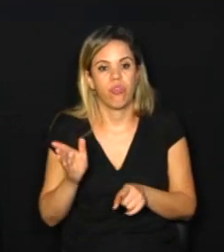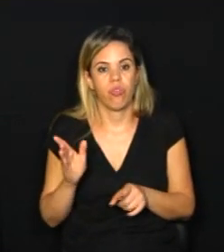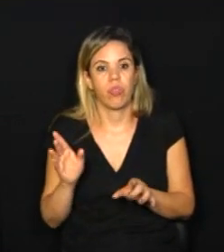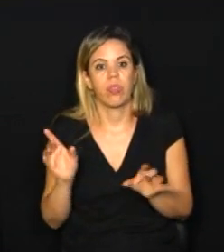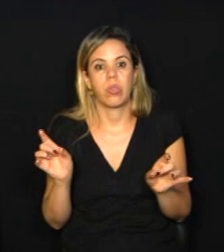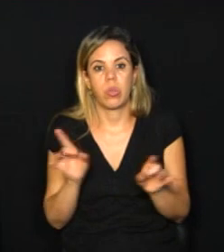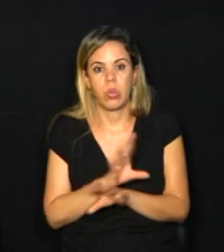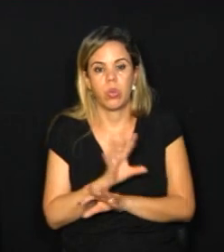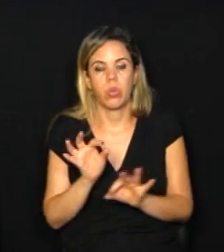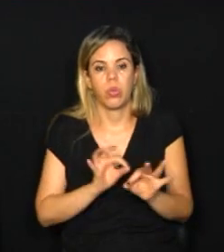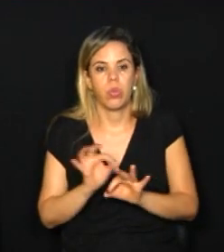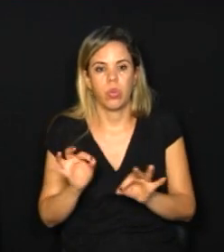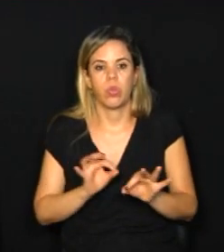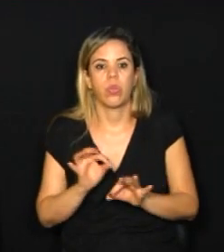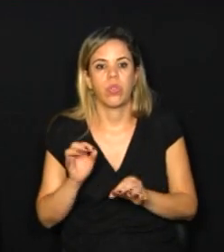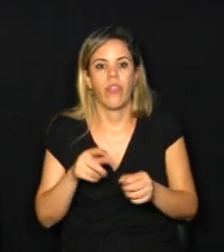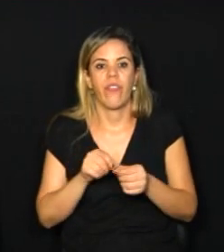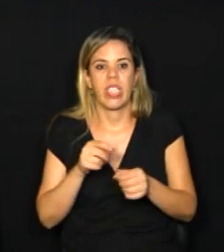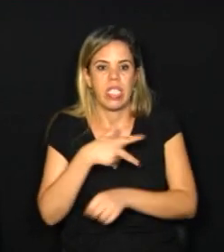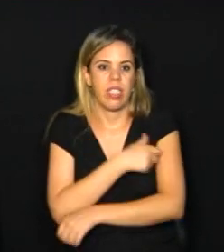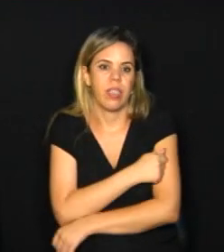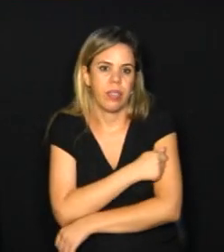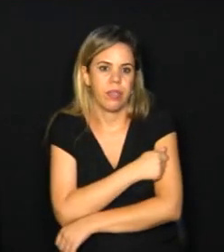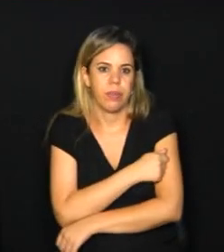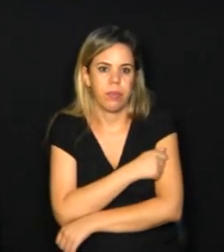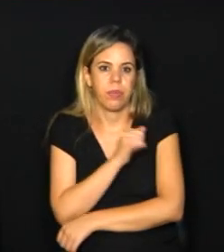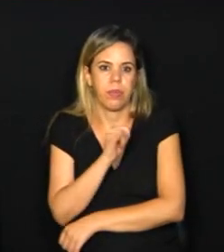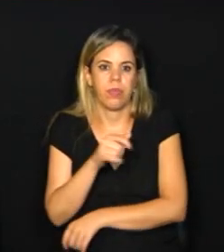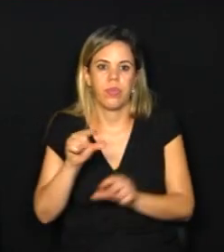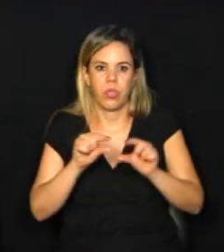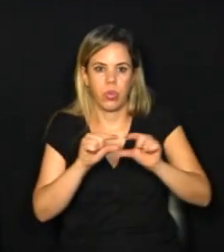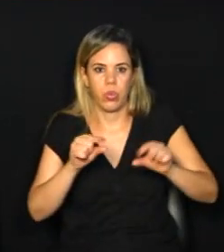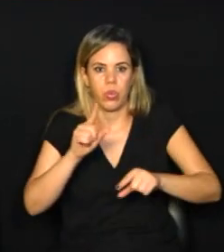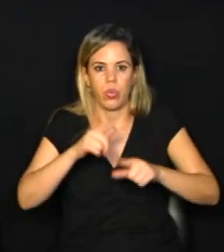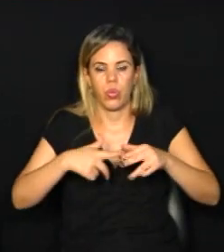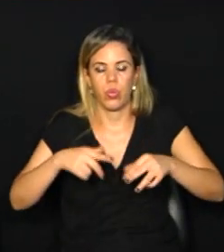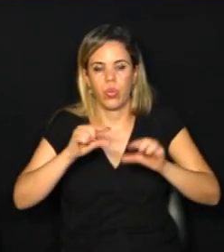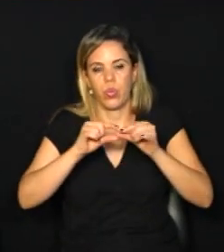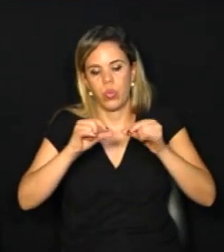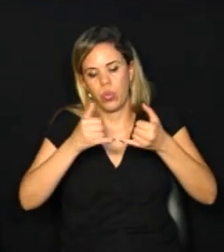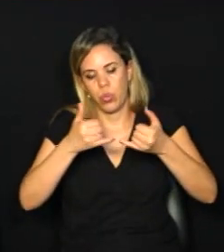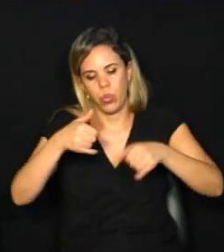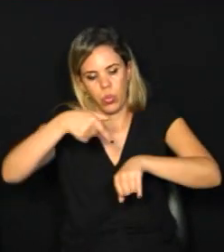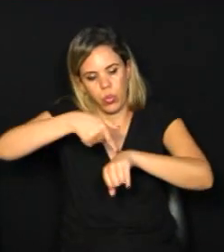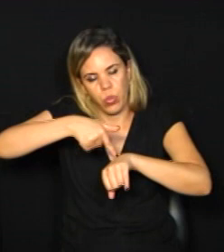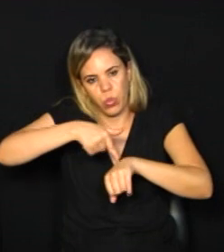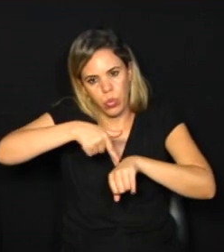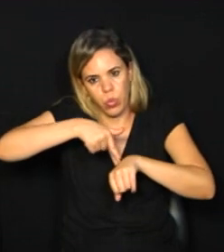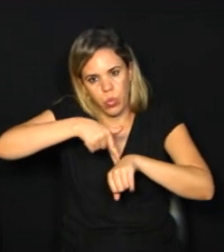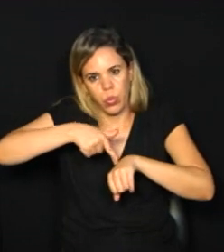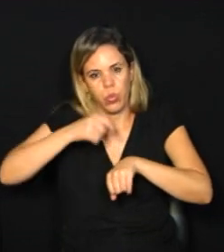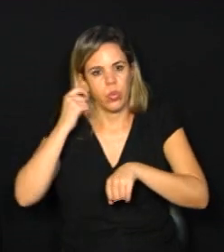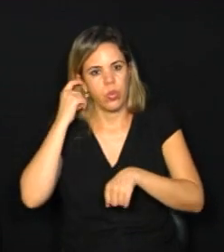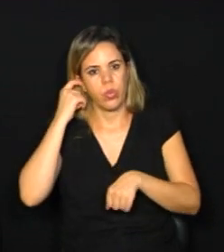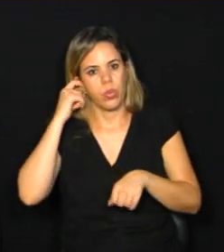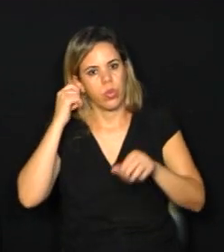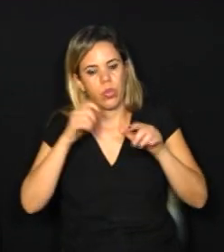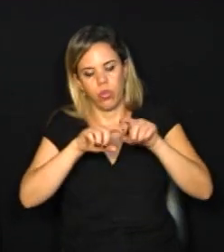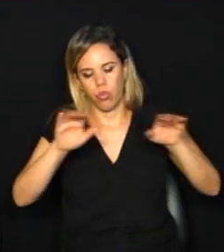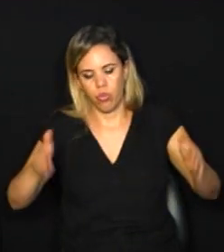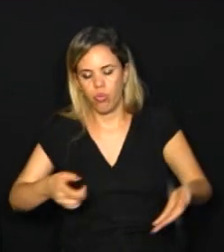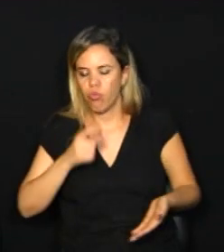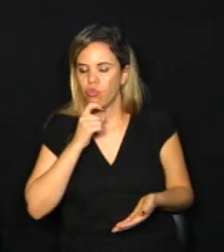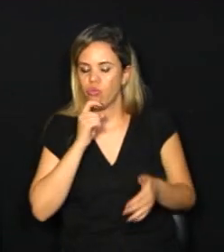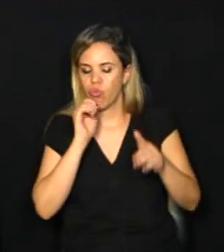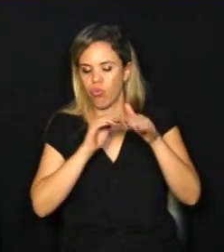tudo pronto para exercer a vacinação. Seringa, agulha, câmera fria,